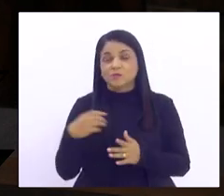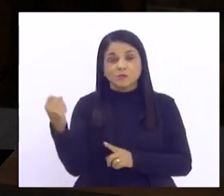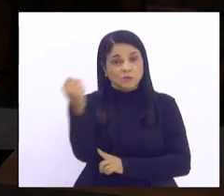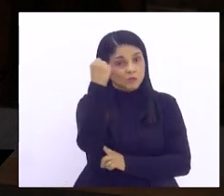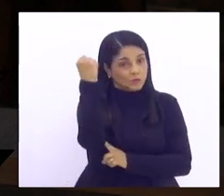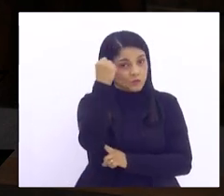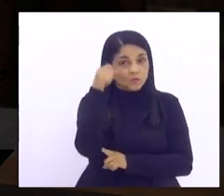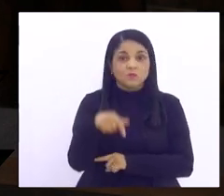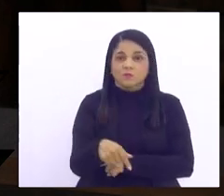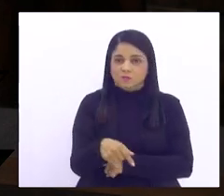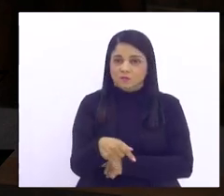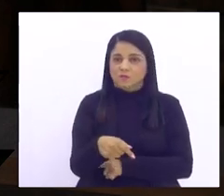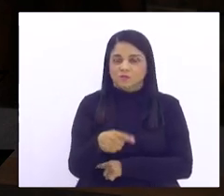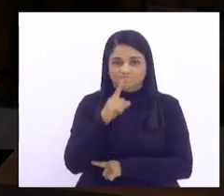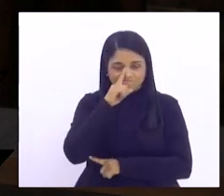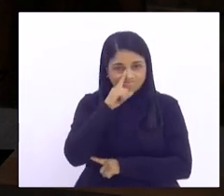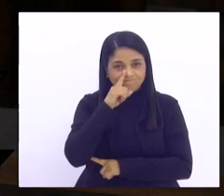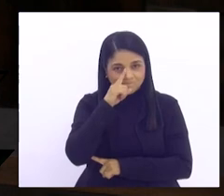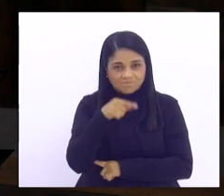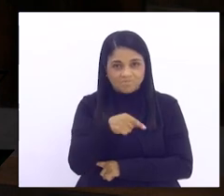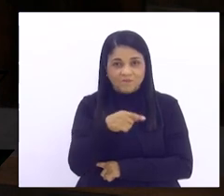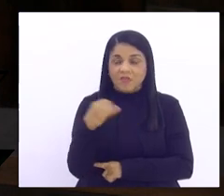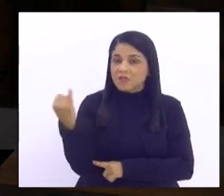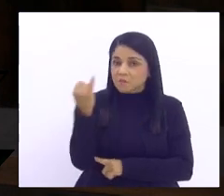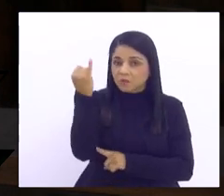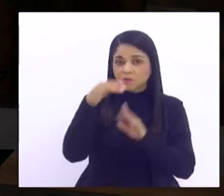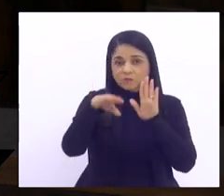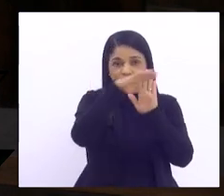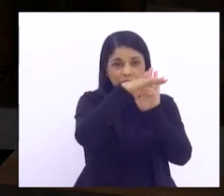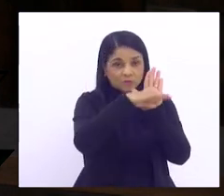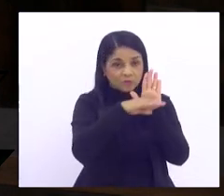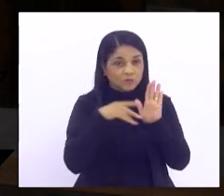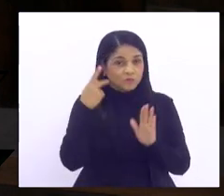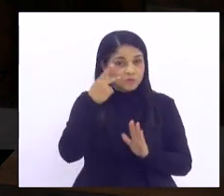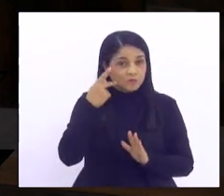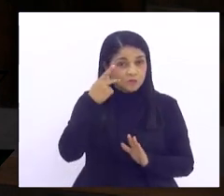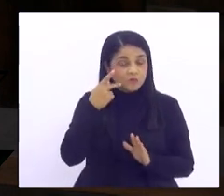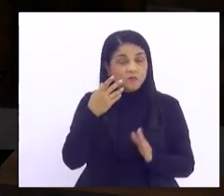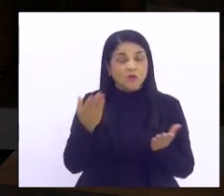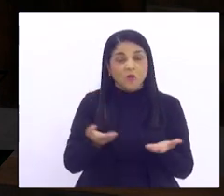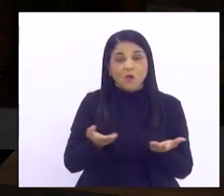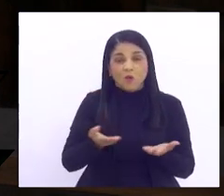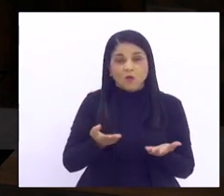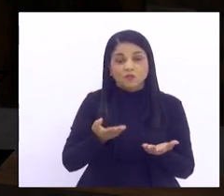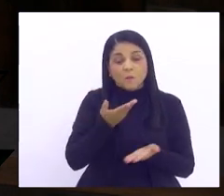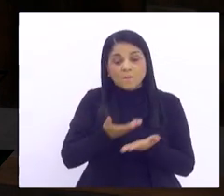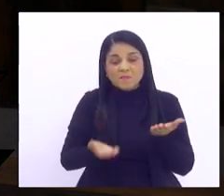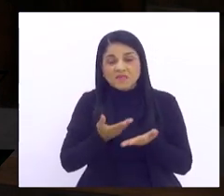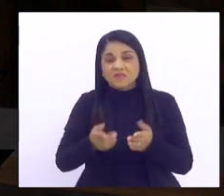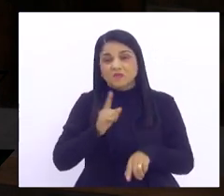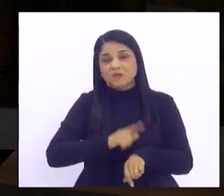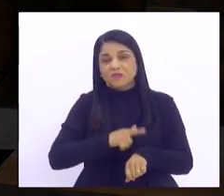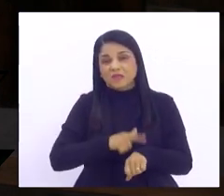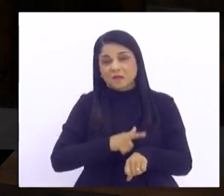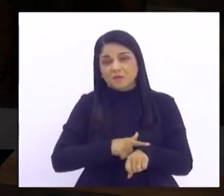gravíssimo. É a questão mais importante da pauta política hoje, e as pessoas perdendo tempo com